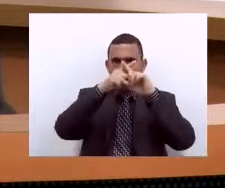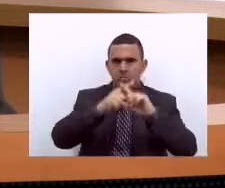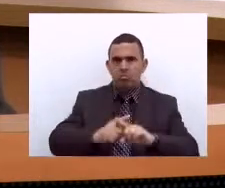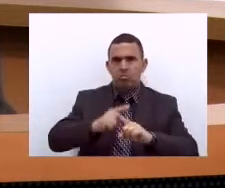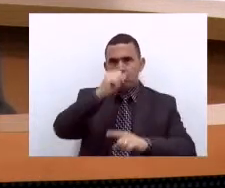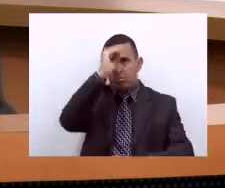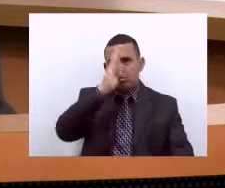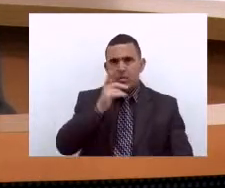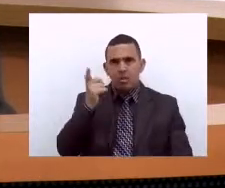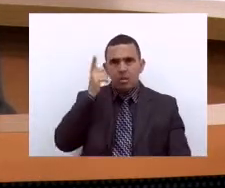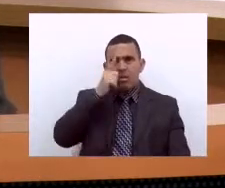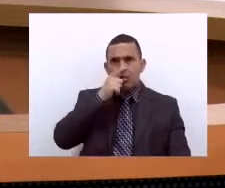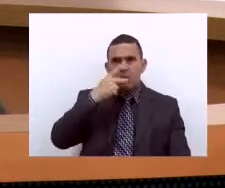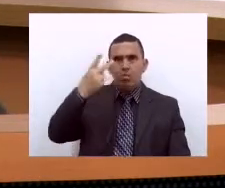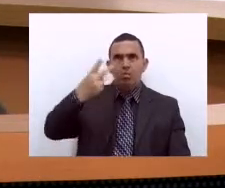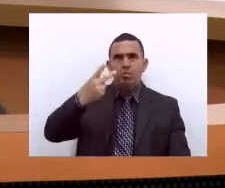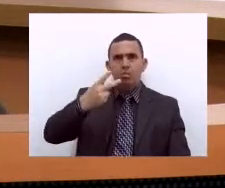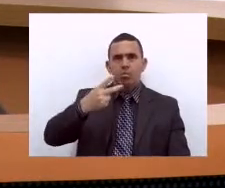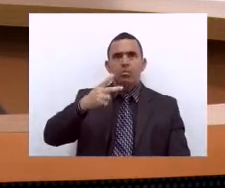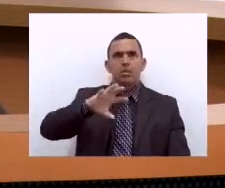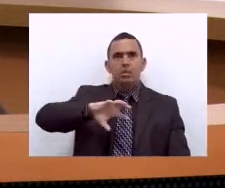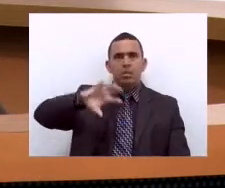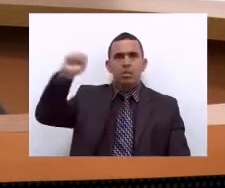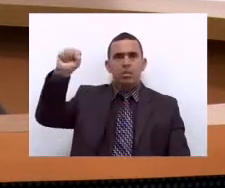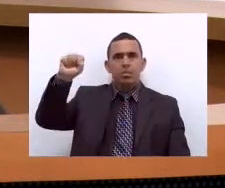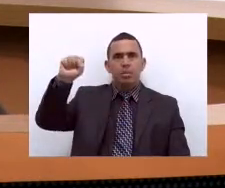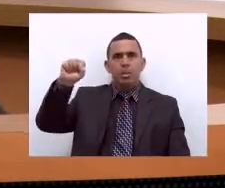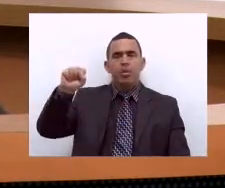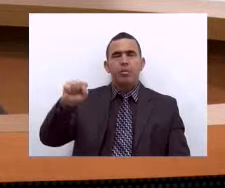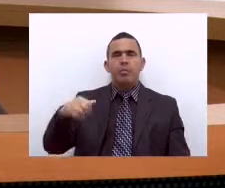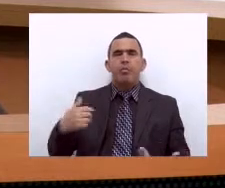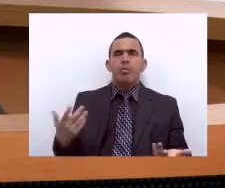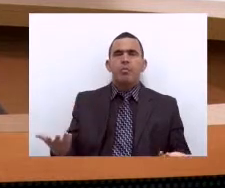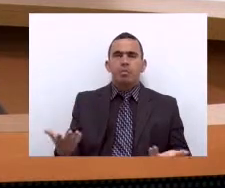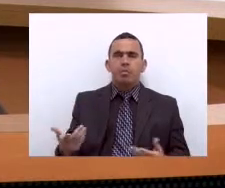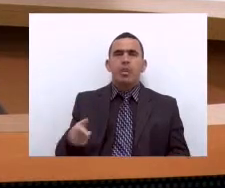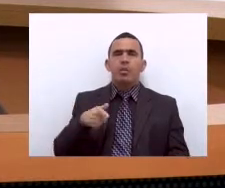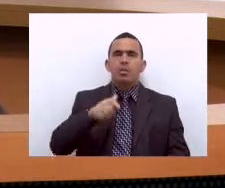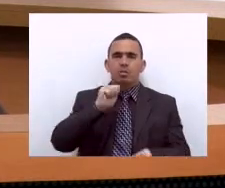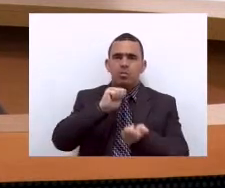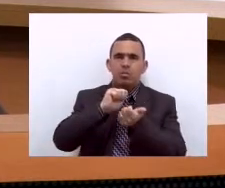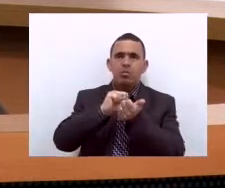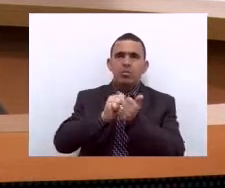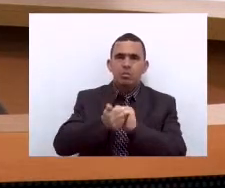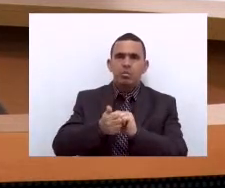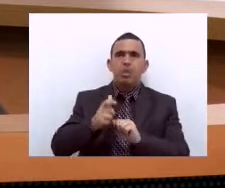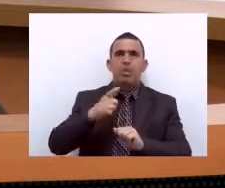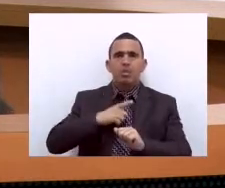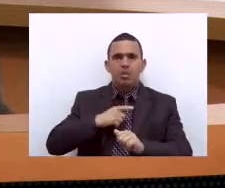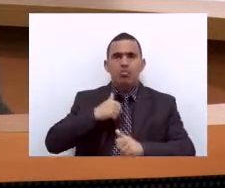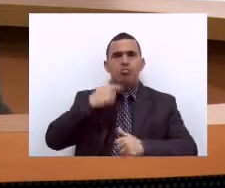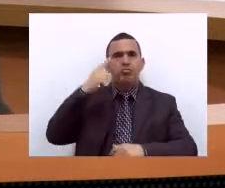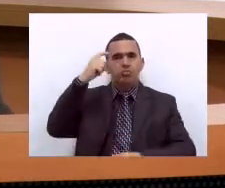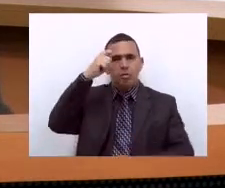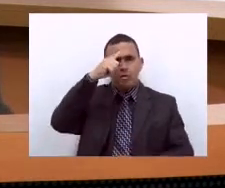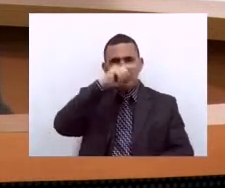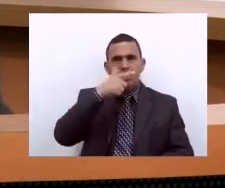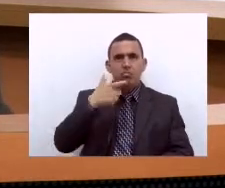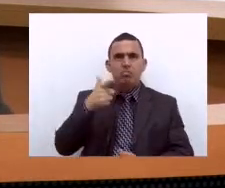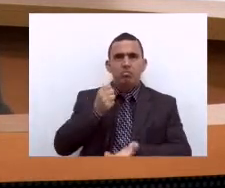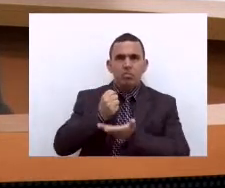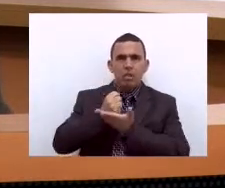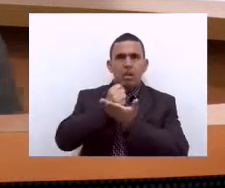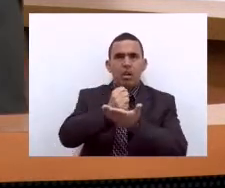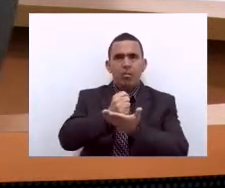sagrou-se bicampeão brasileiro de supino. Então, é um esporte que vai ainda com muita dificuldade, não tem apoio do